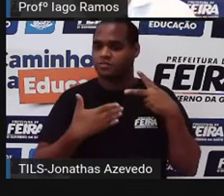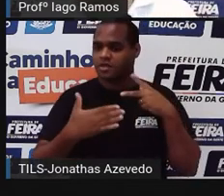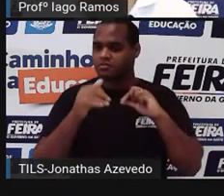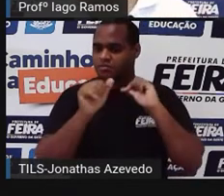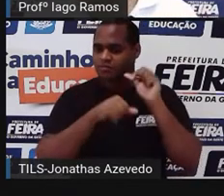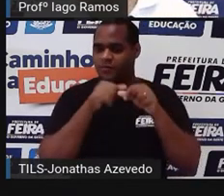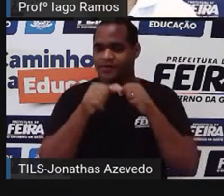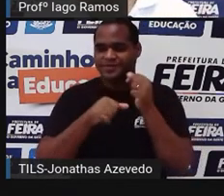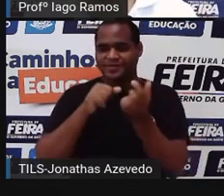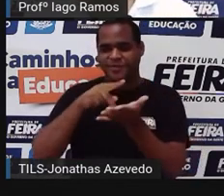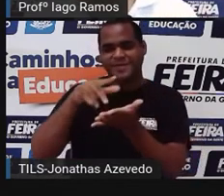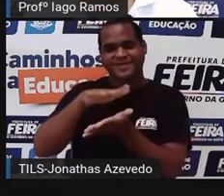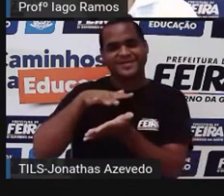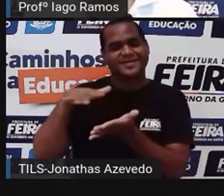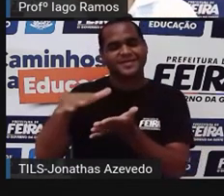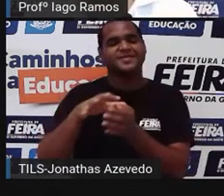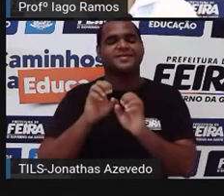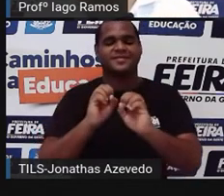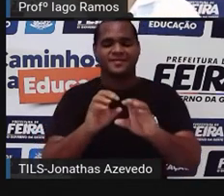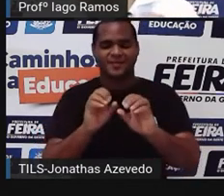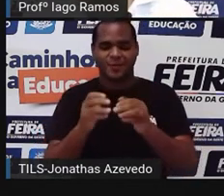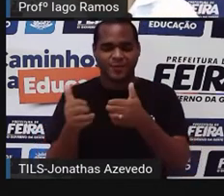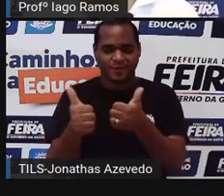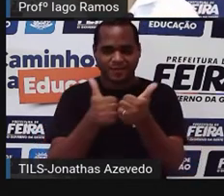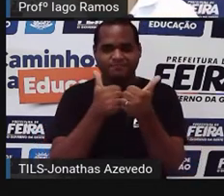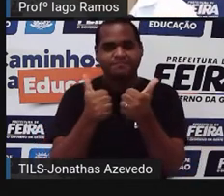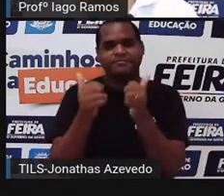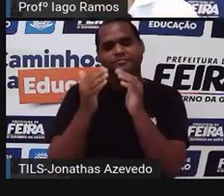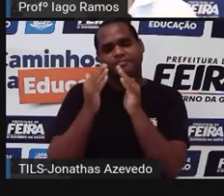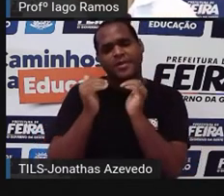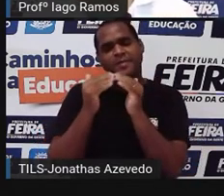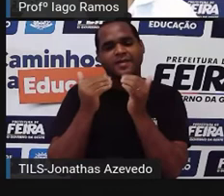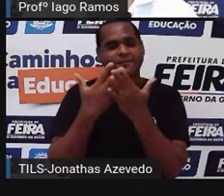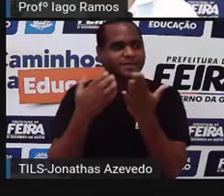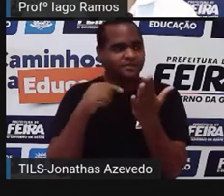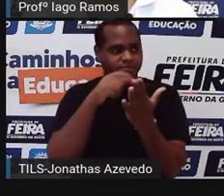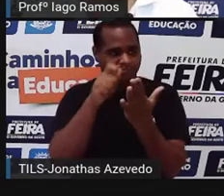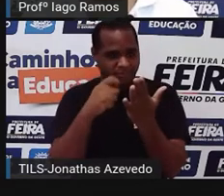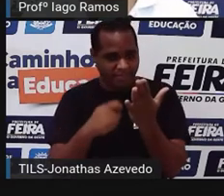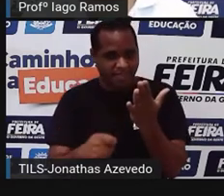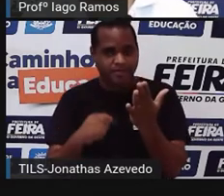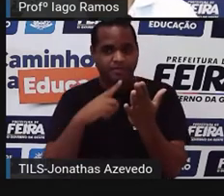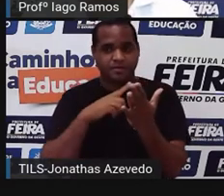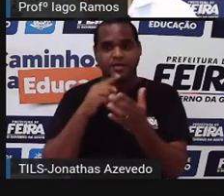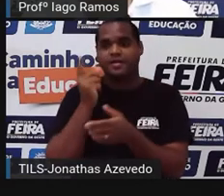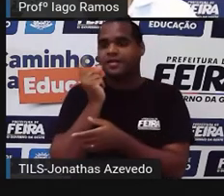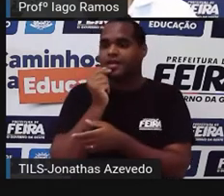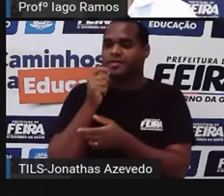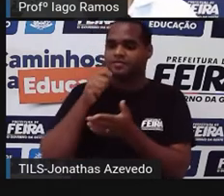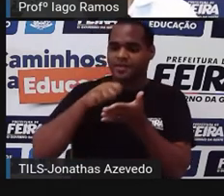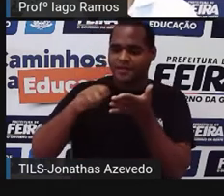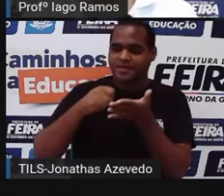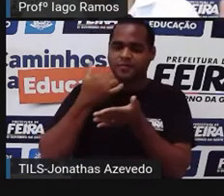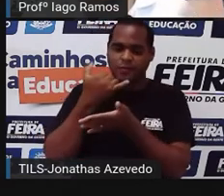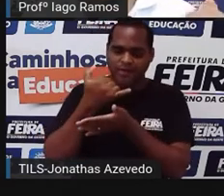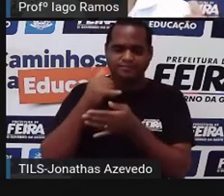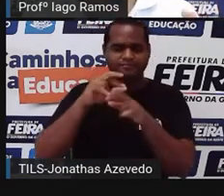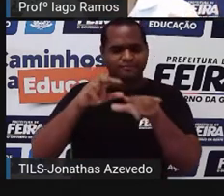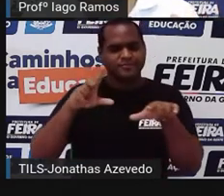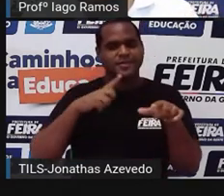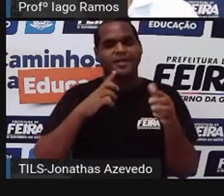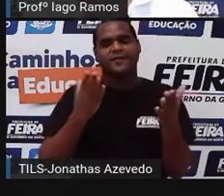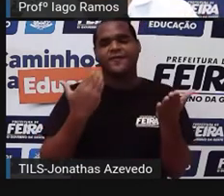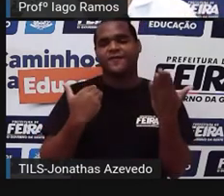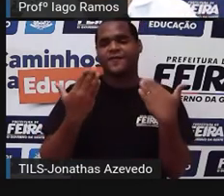transformações geométricas nessa aula tá eu peço que você tem aí seu caderno lápis borracha caneta vem